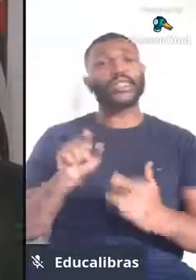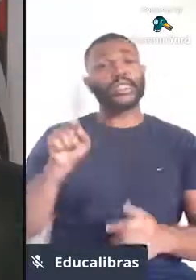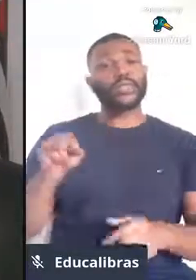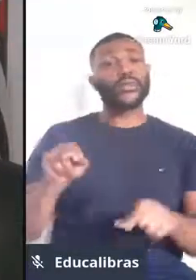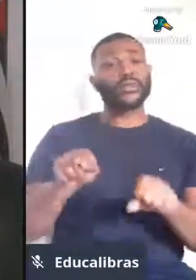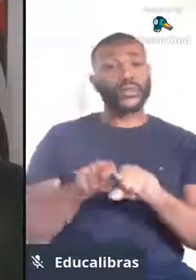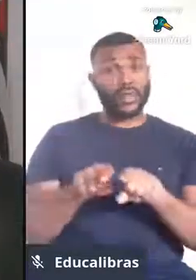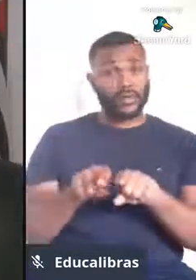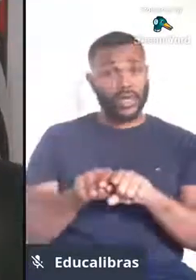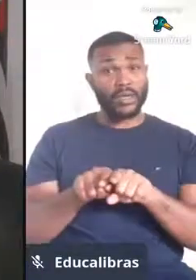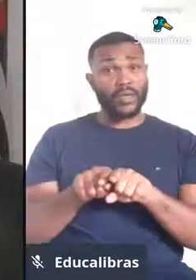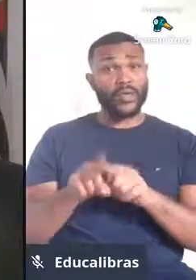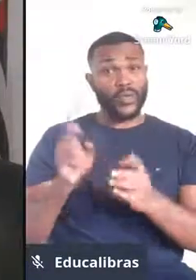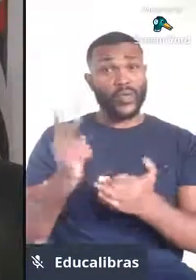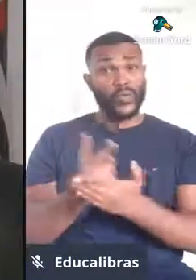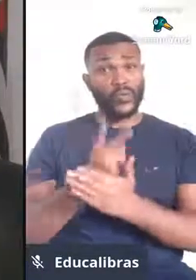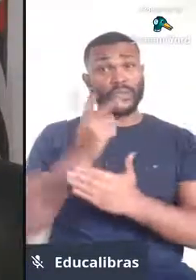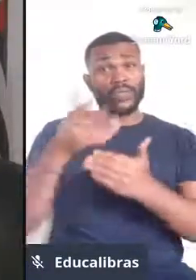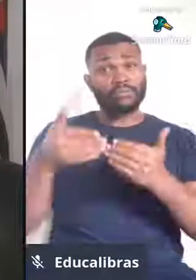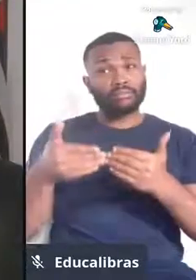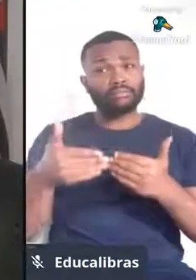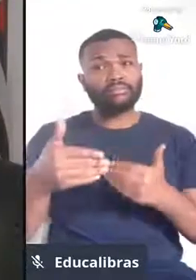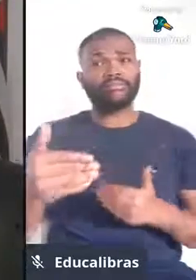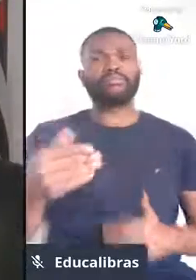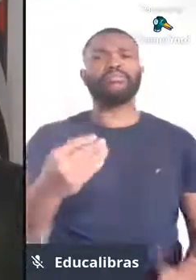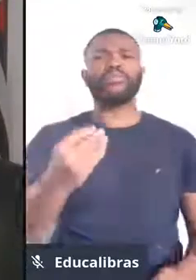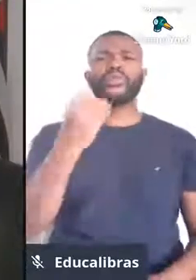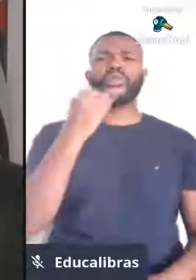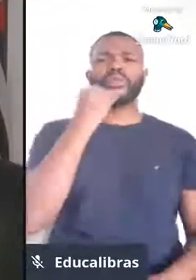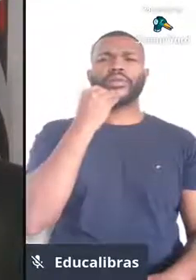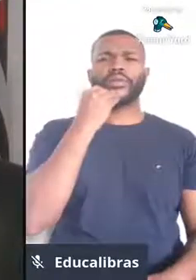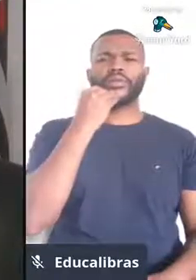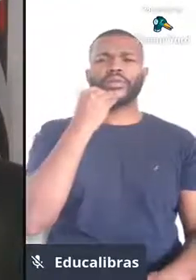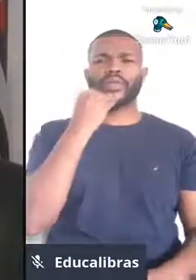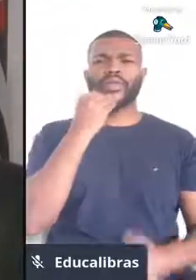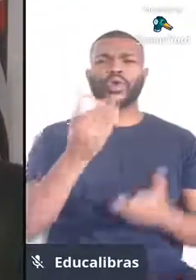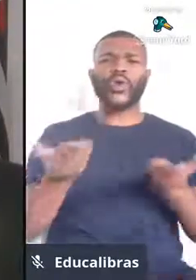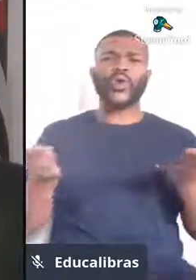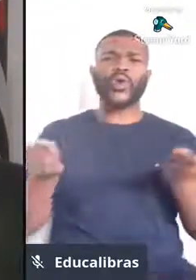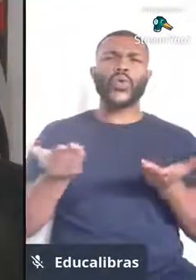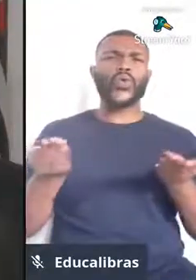quebra que vai possibilitar né,